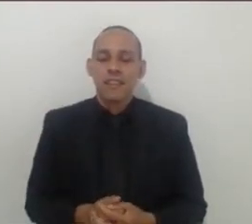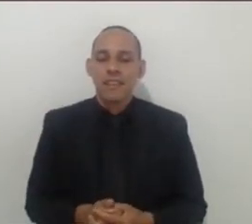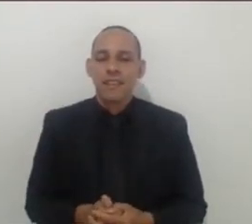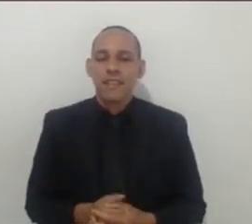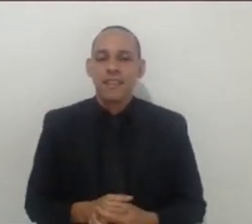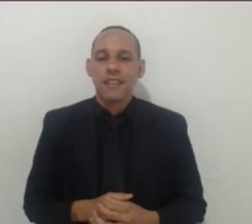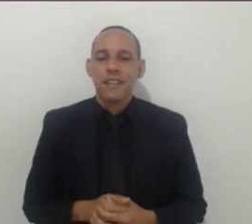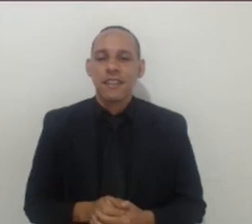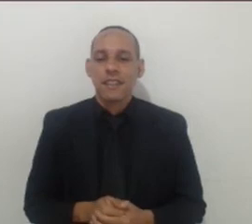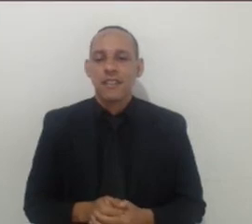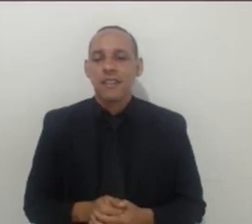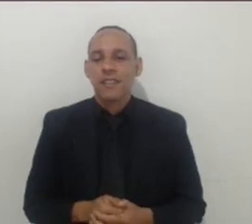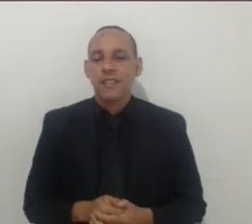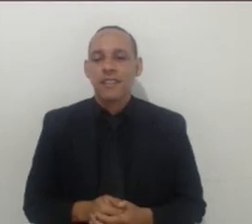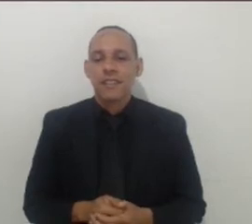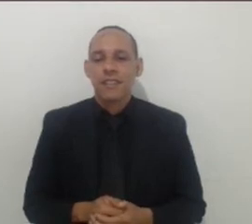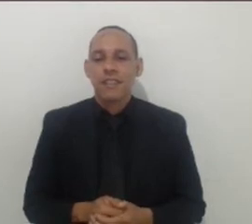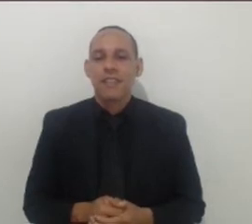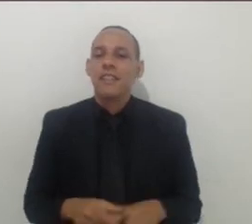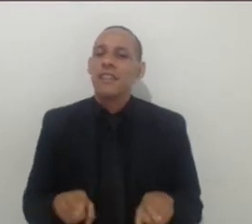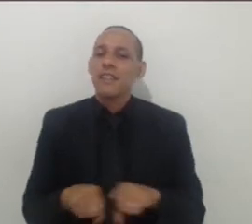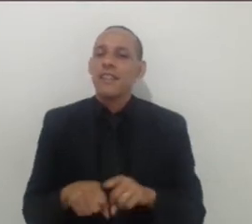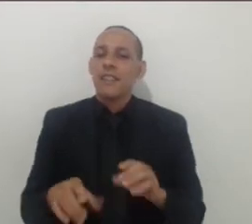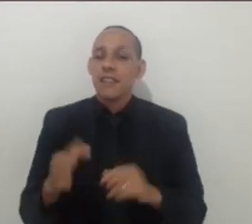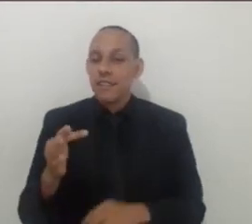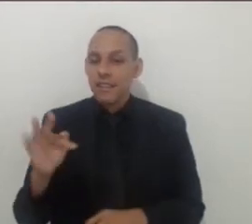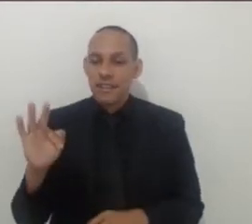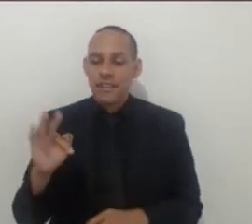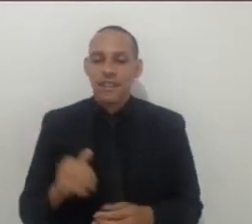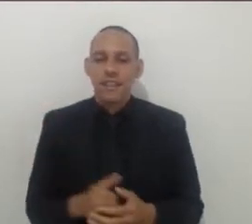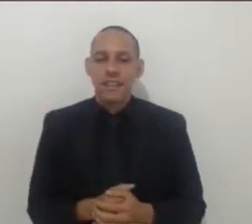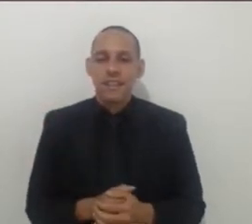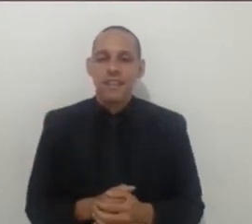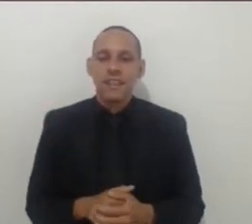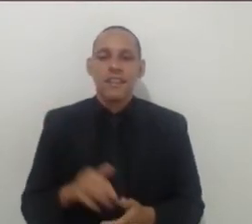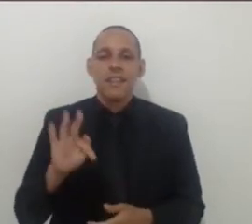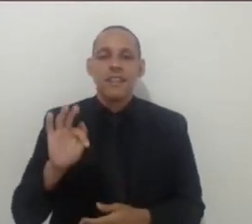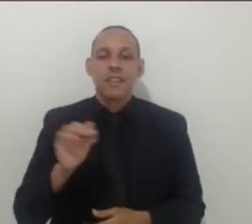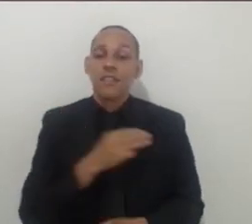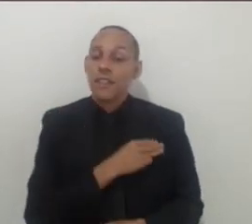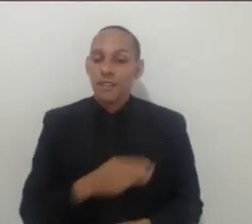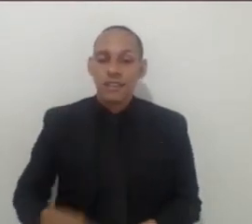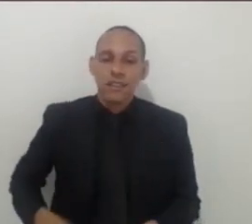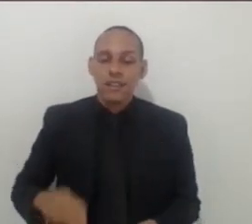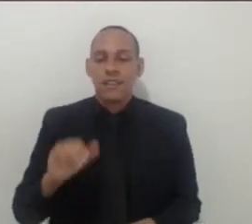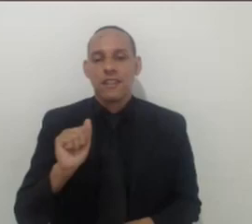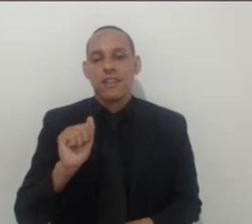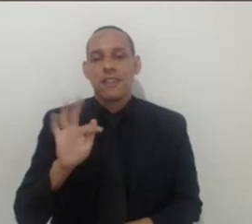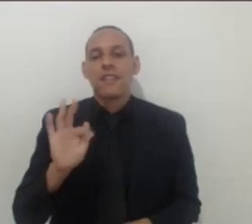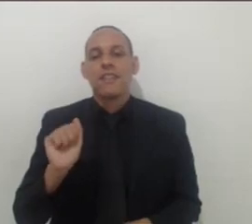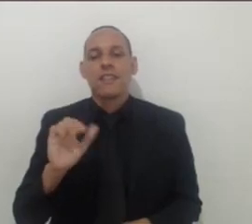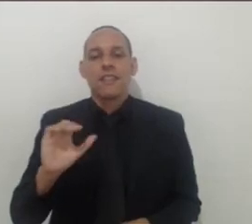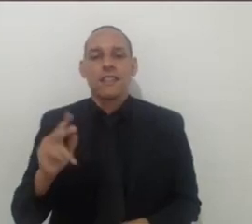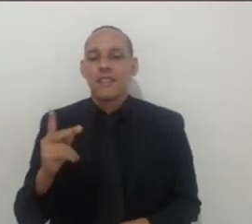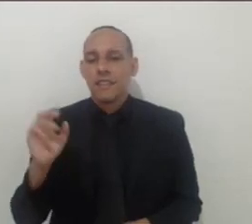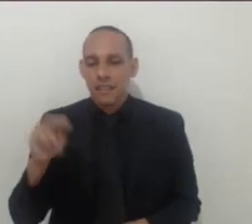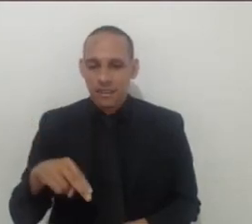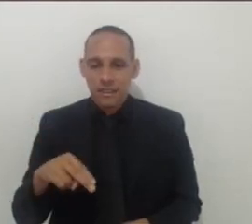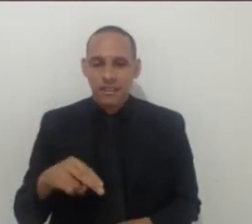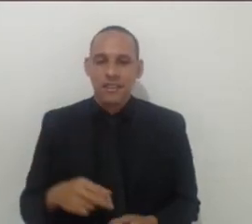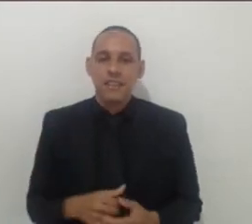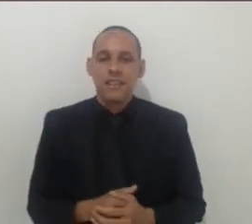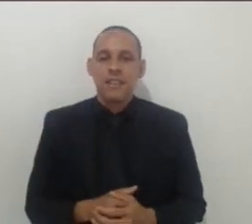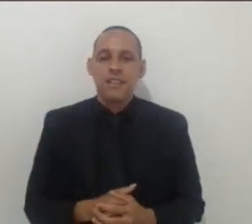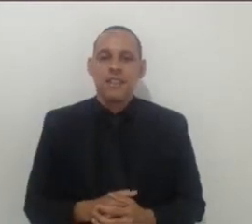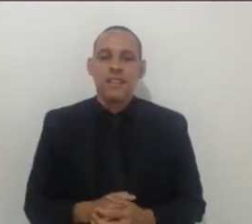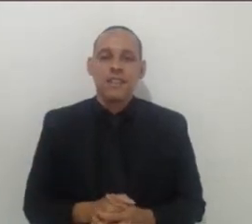na nossa capital federal, junto ao ministro Fachin, a administração que ora se